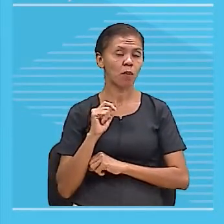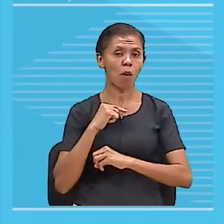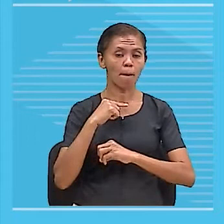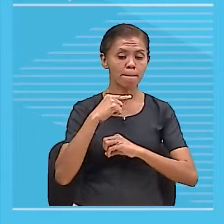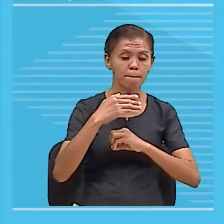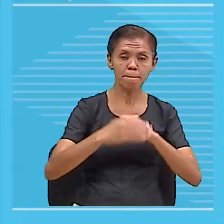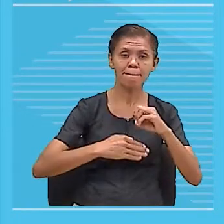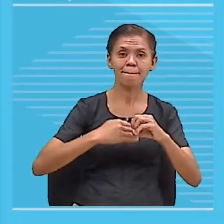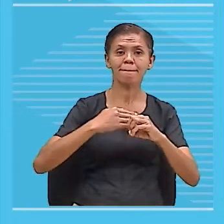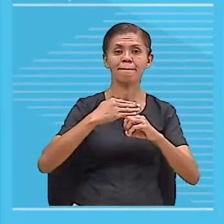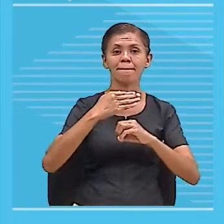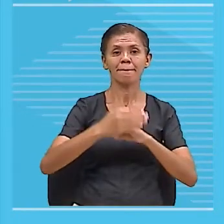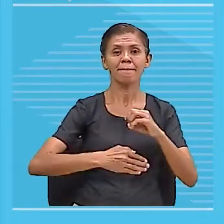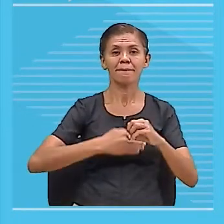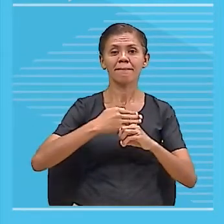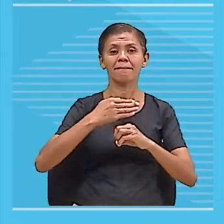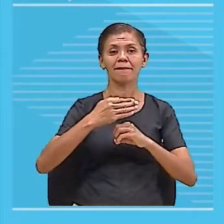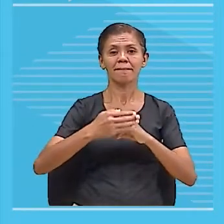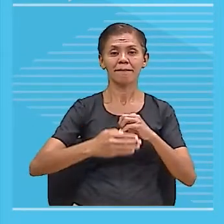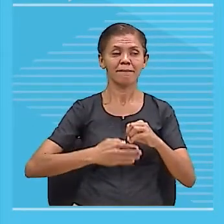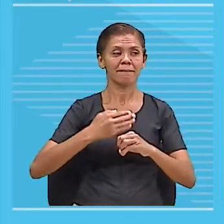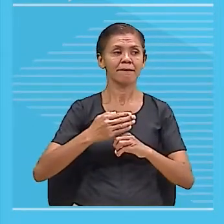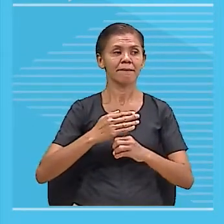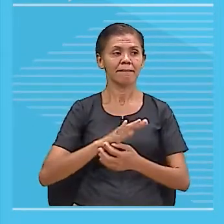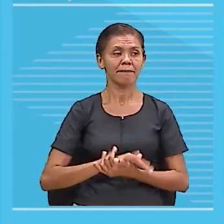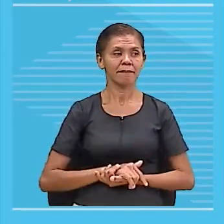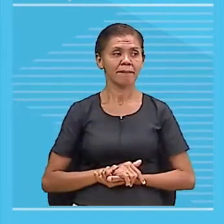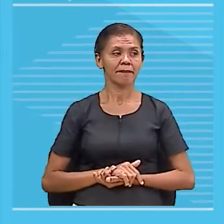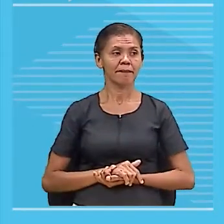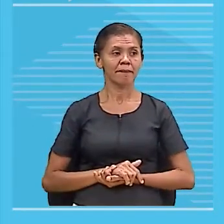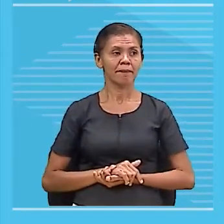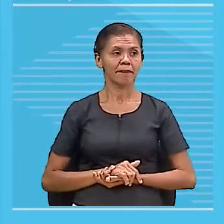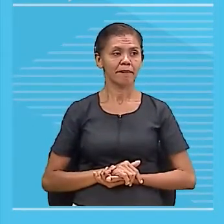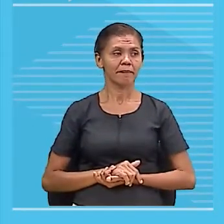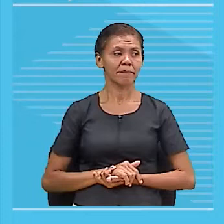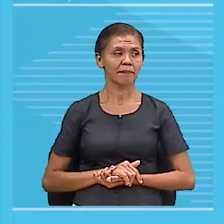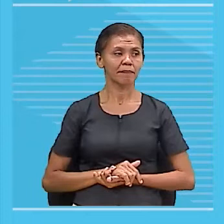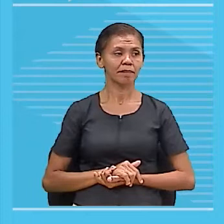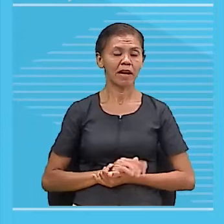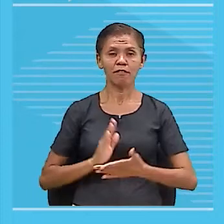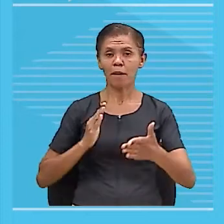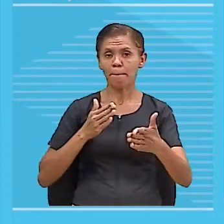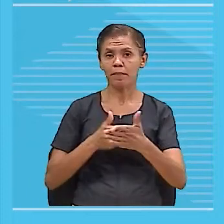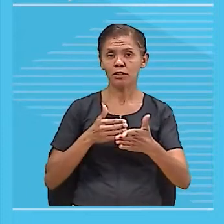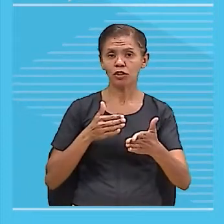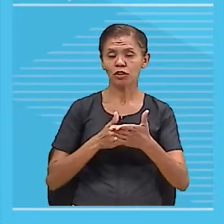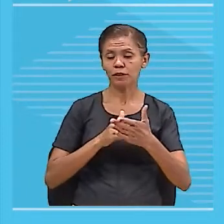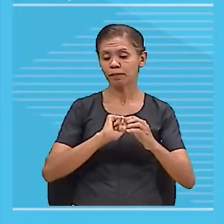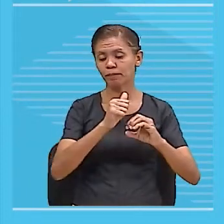isolamento ao redor. Esse isolamento vai impedir que as